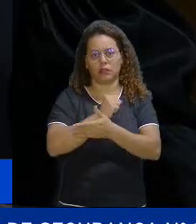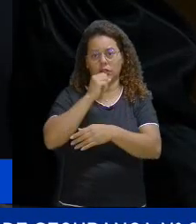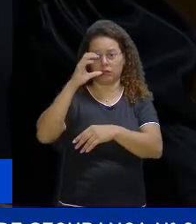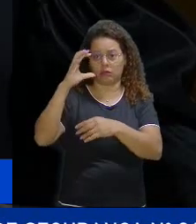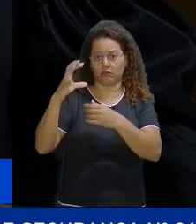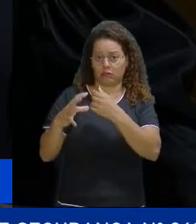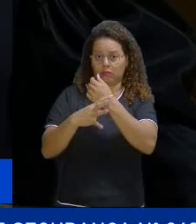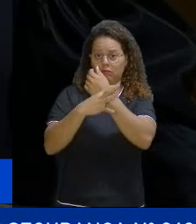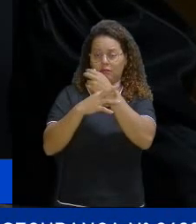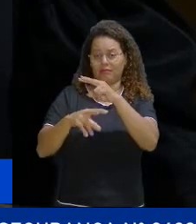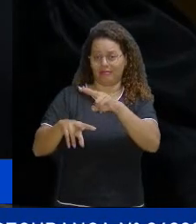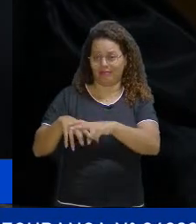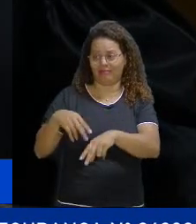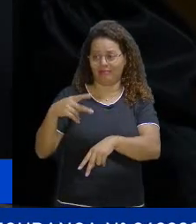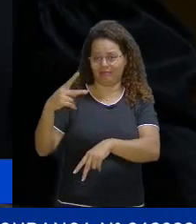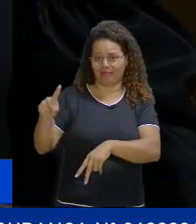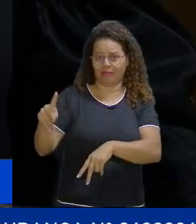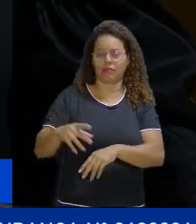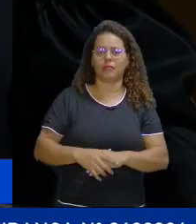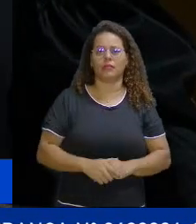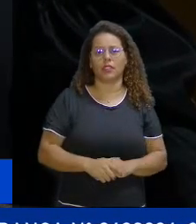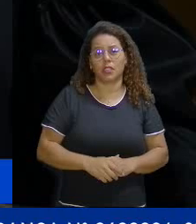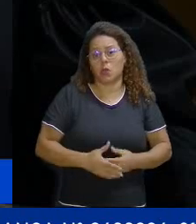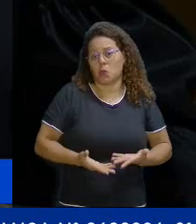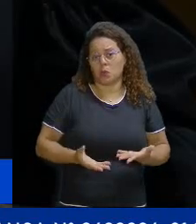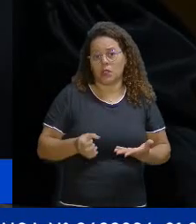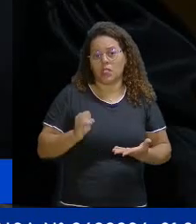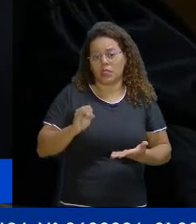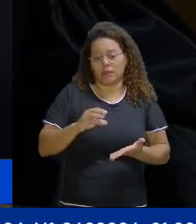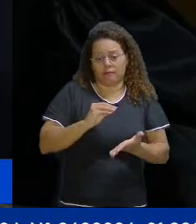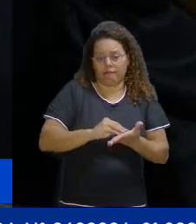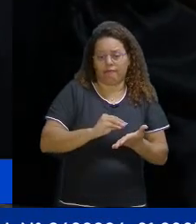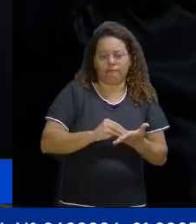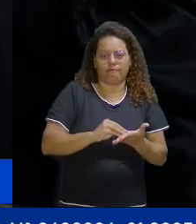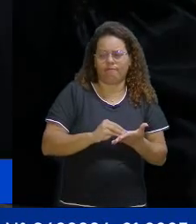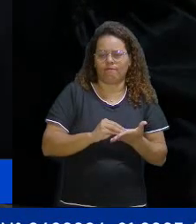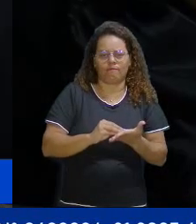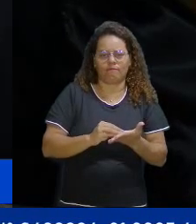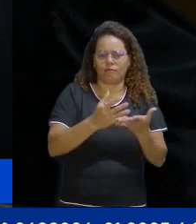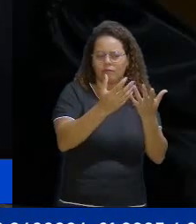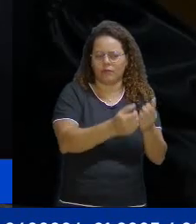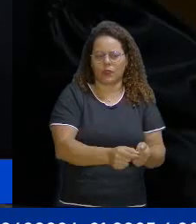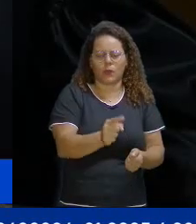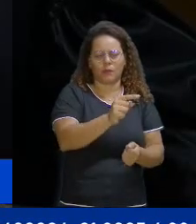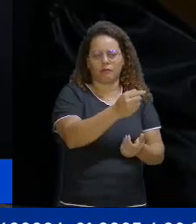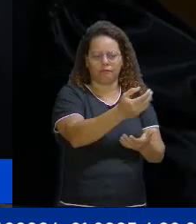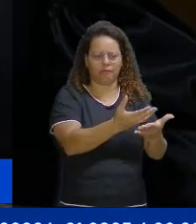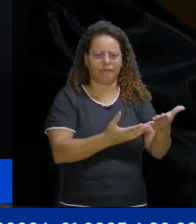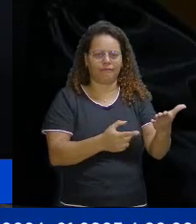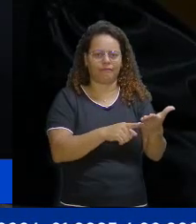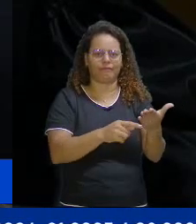quais deve ser negada a concessão da segurança. É o relatório, Excelência.